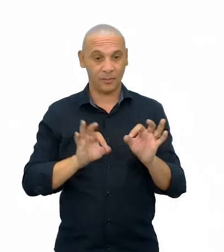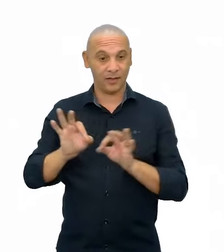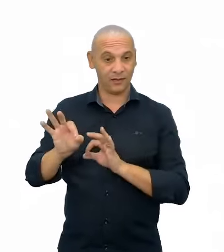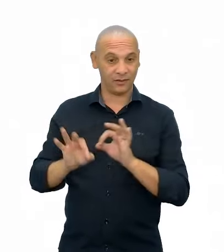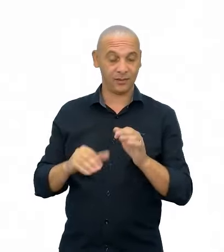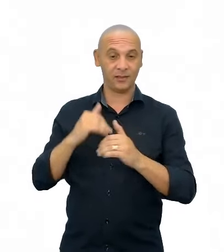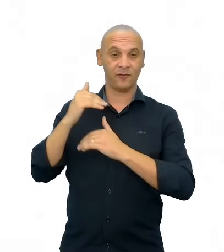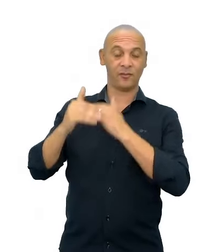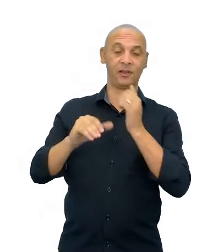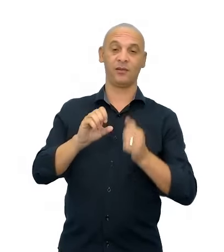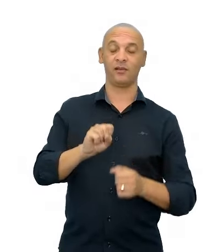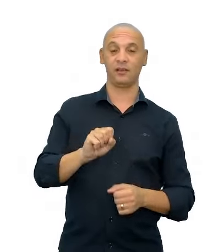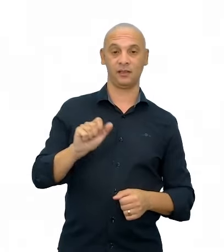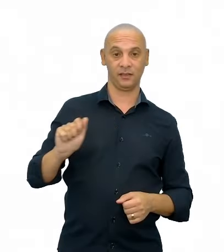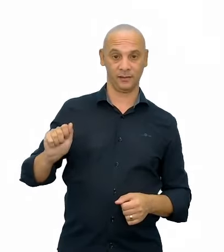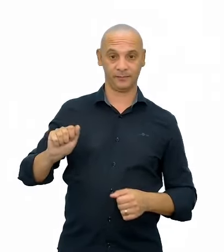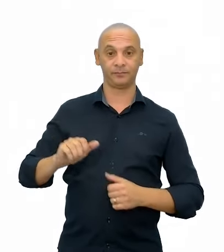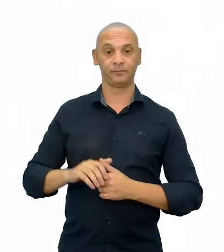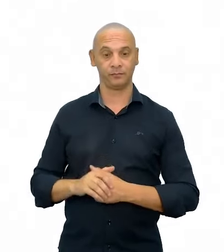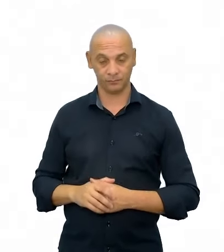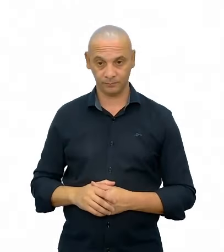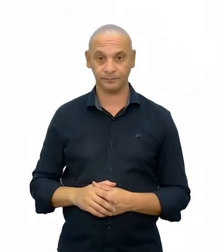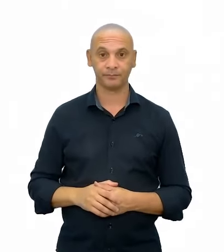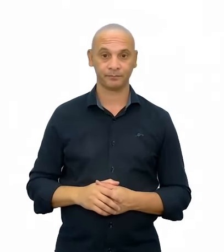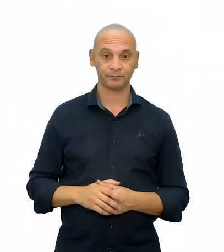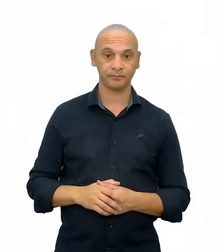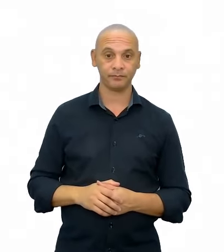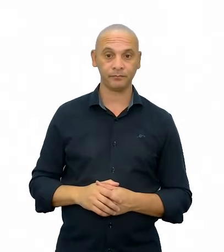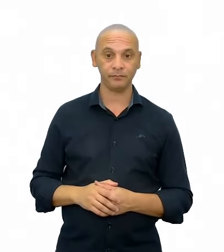do desenvolvimento da sequência de atividade 1.